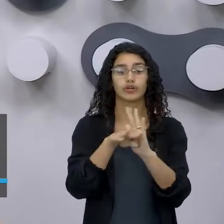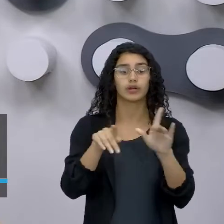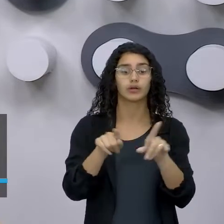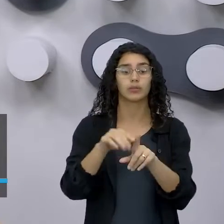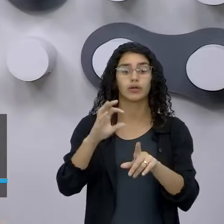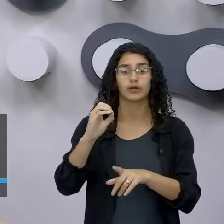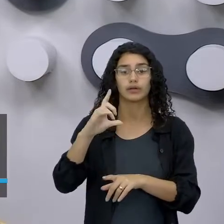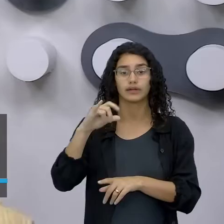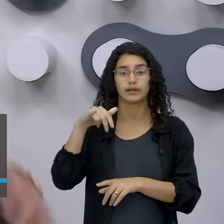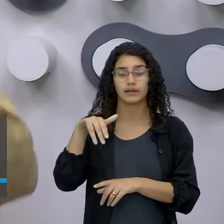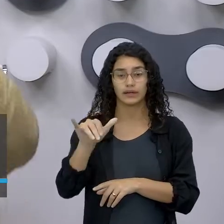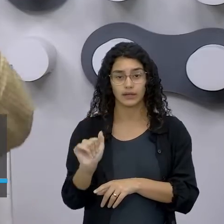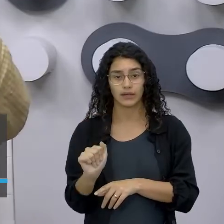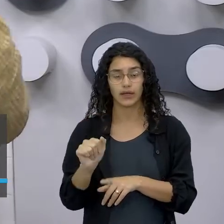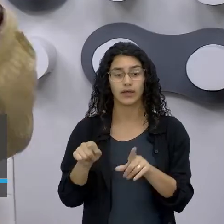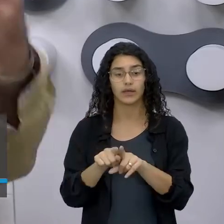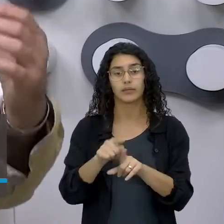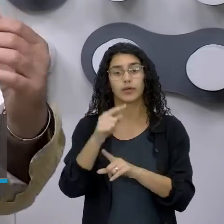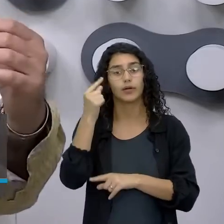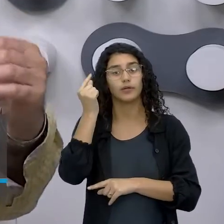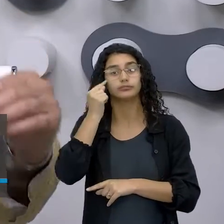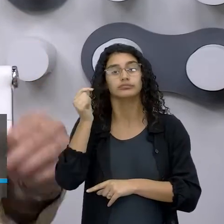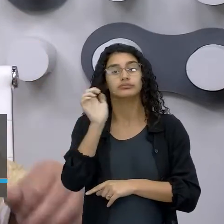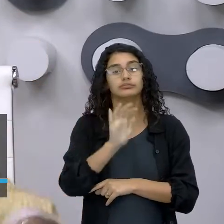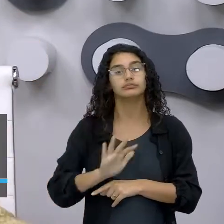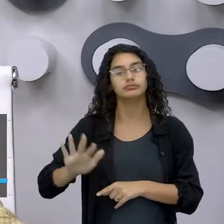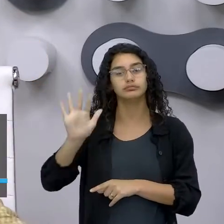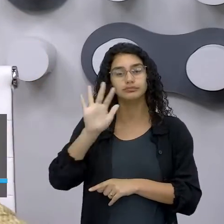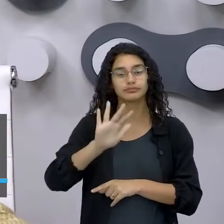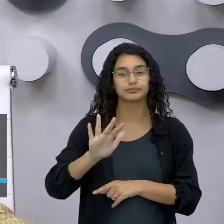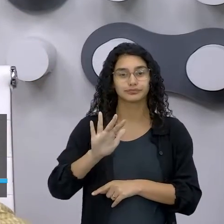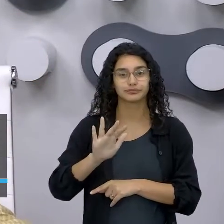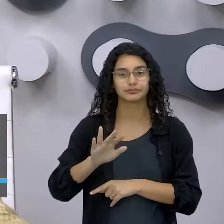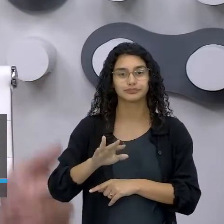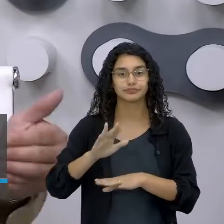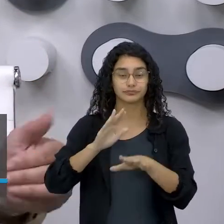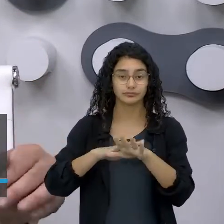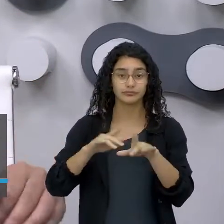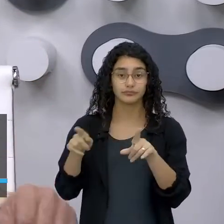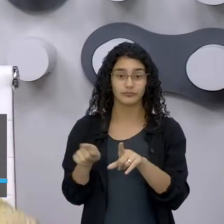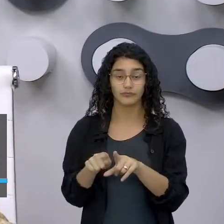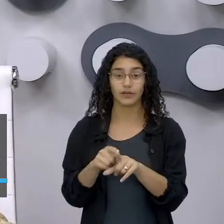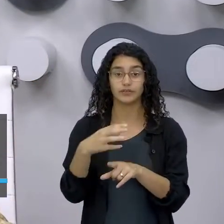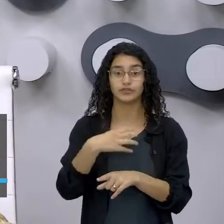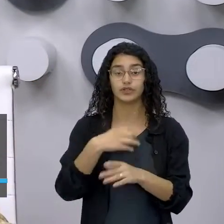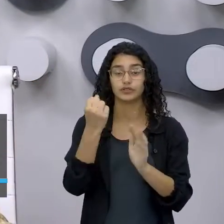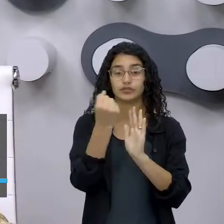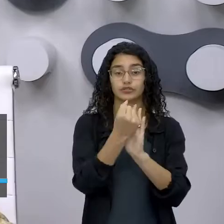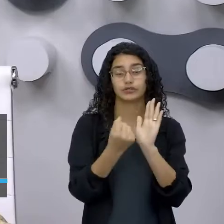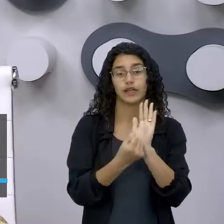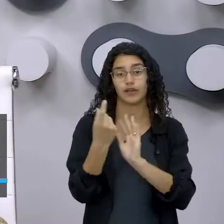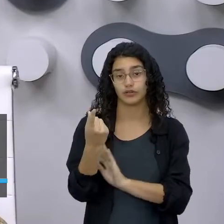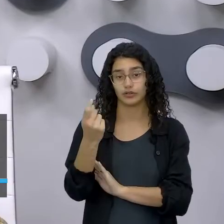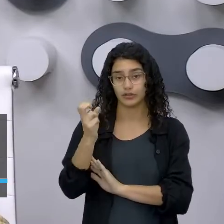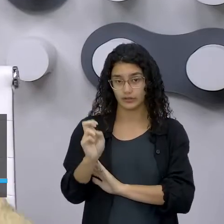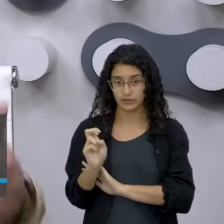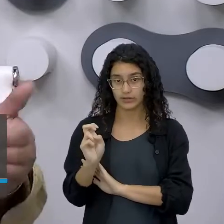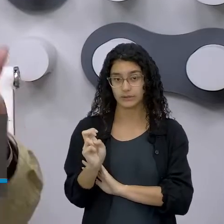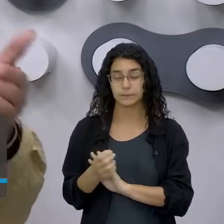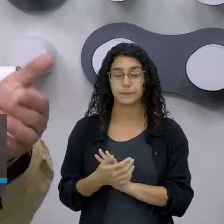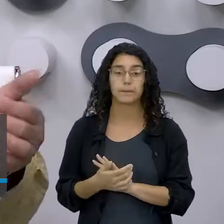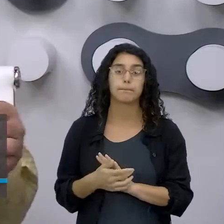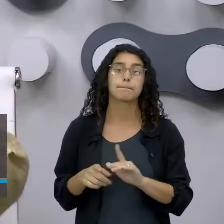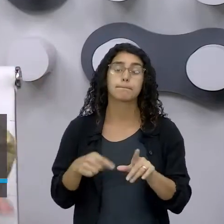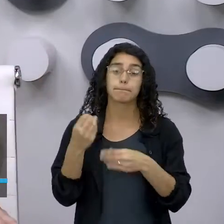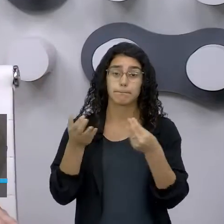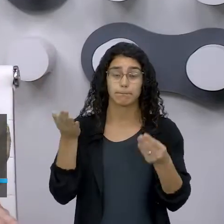Oceania. E aí essa noção espacial, ela se constrói a partir do século XV. E ela,